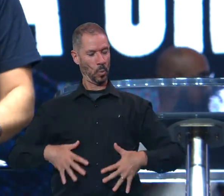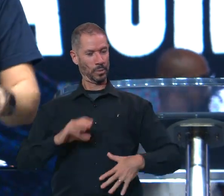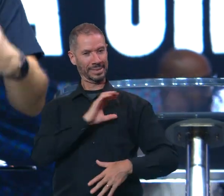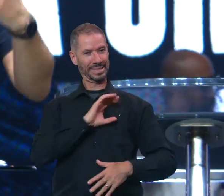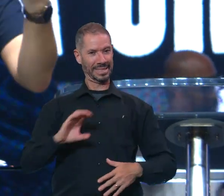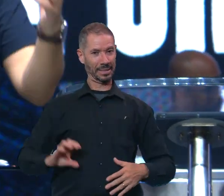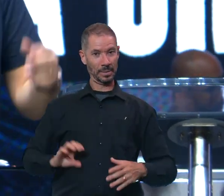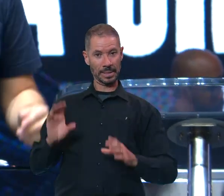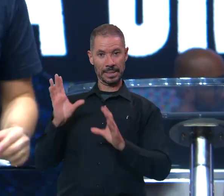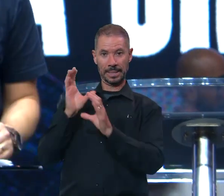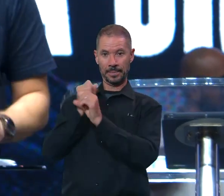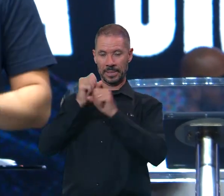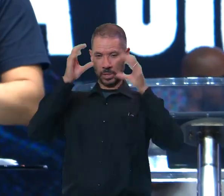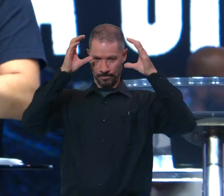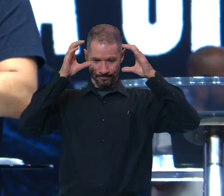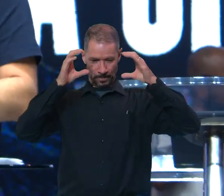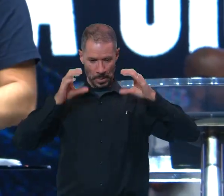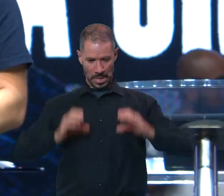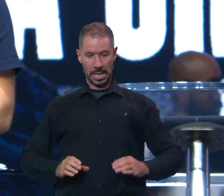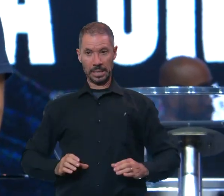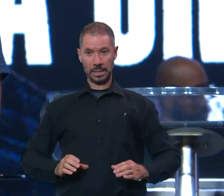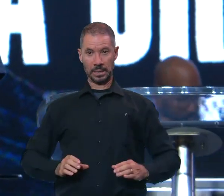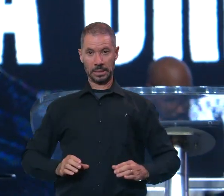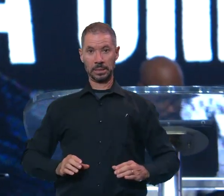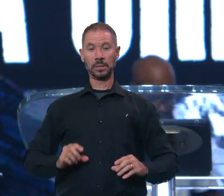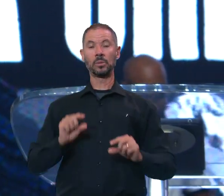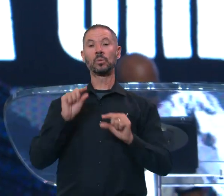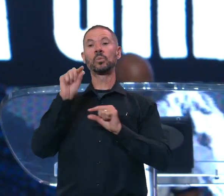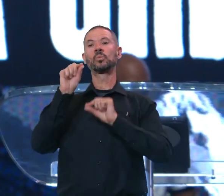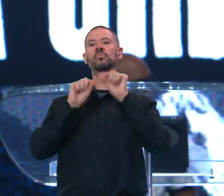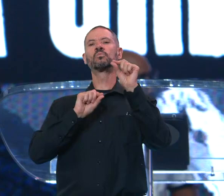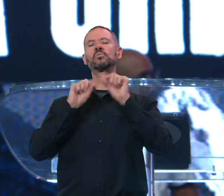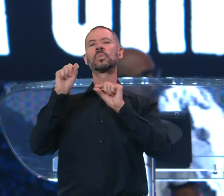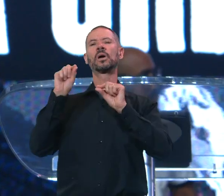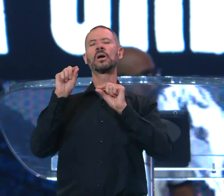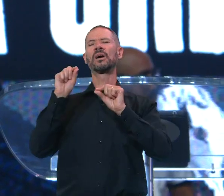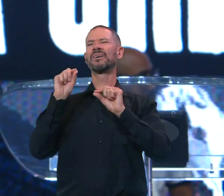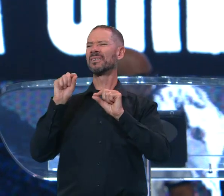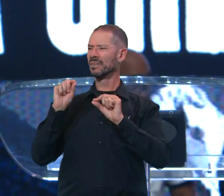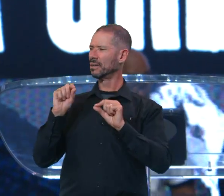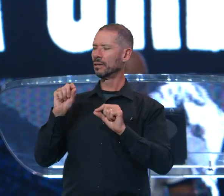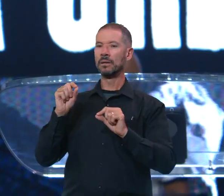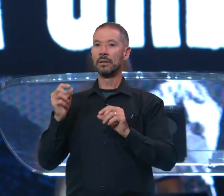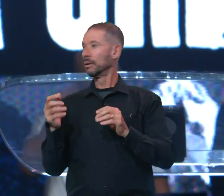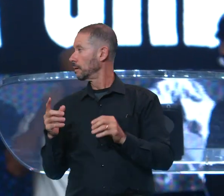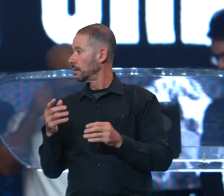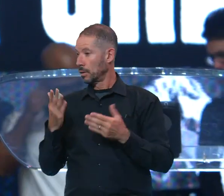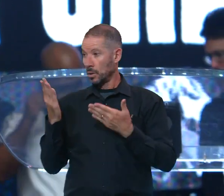pessoa, caráter em alguém, leva tempo. É como se fosse essa jarrinha aqui, ó.